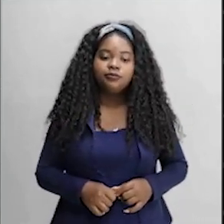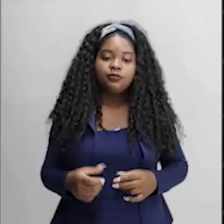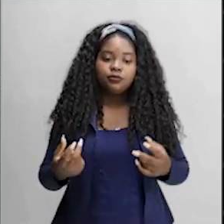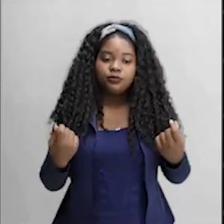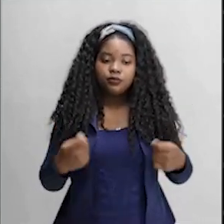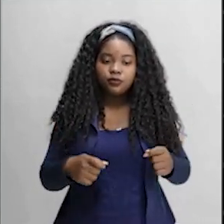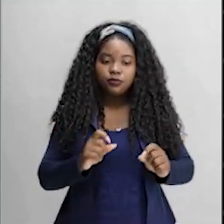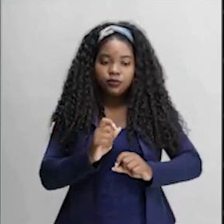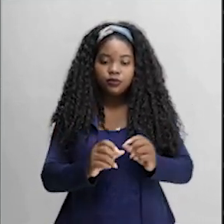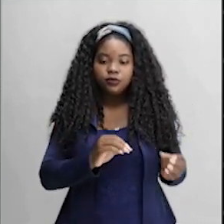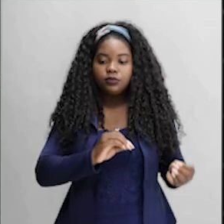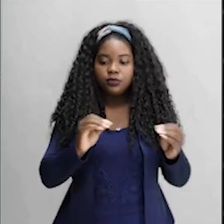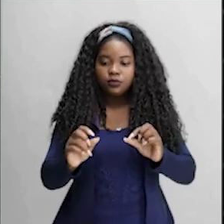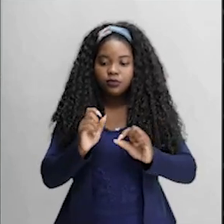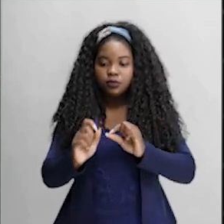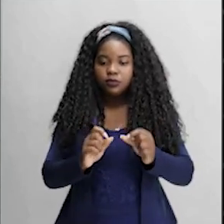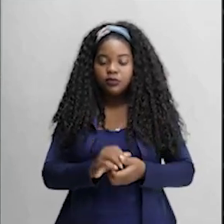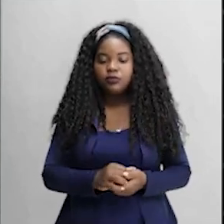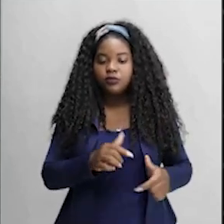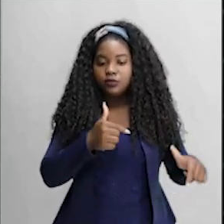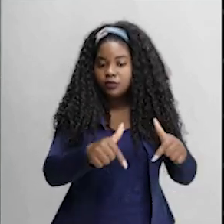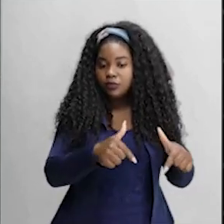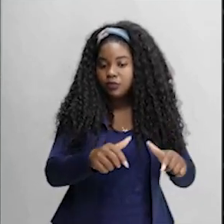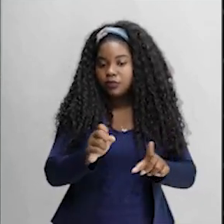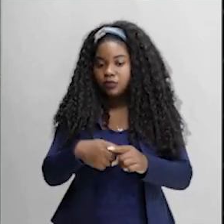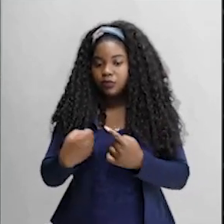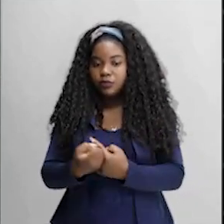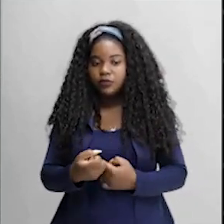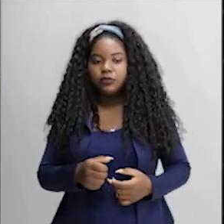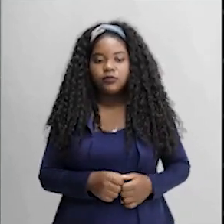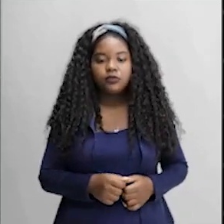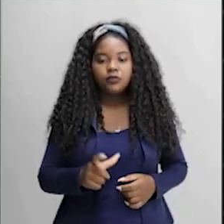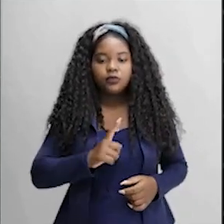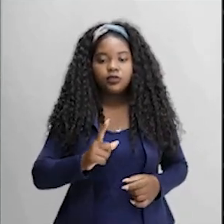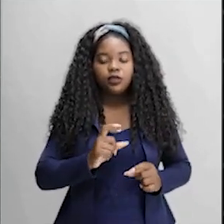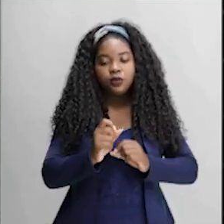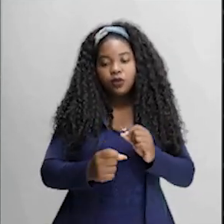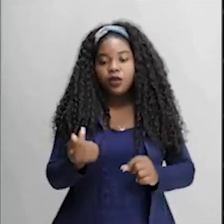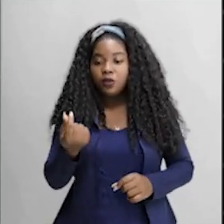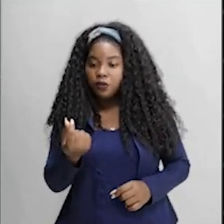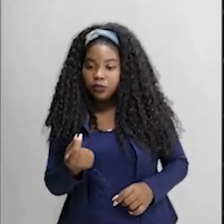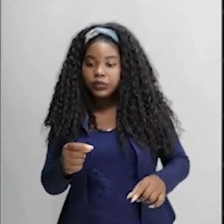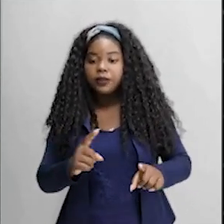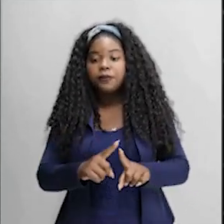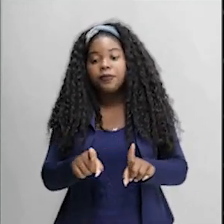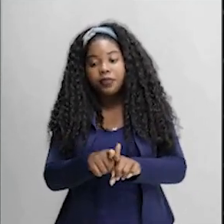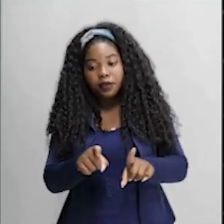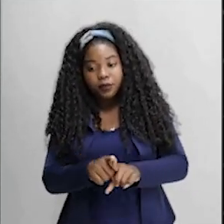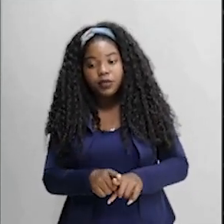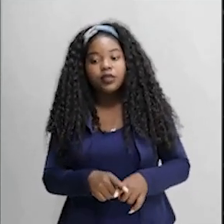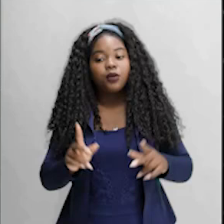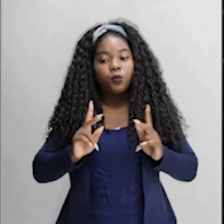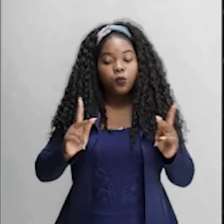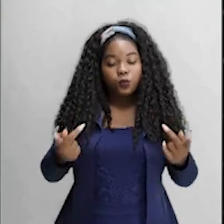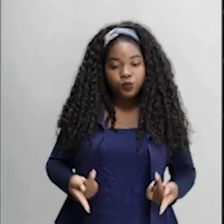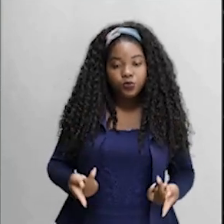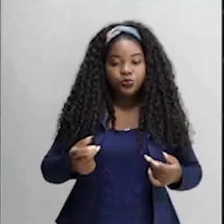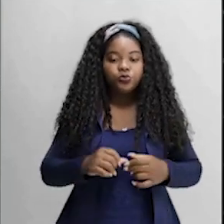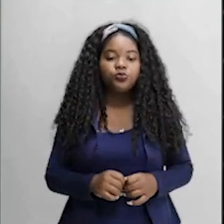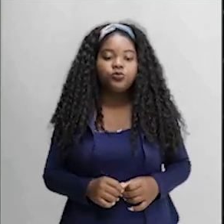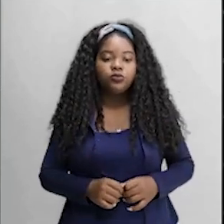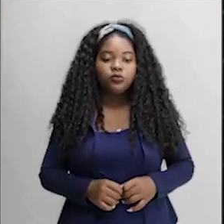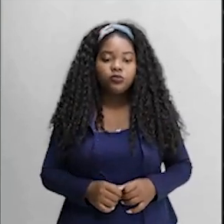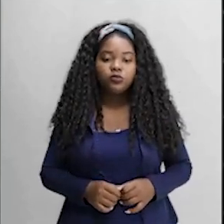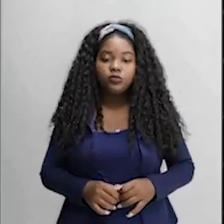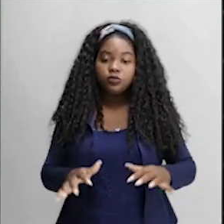divisão do trabalho na sociedade, partindo do princípio que ele tem a produção da riqueza, mas ele também tem a essência humana envolvida. E aí eu vou